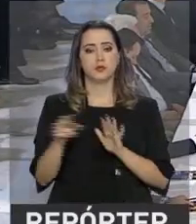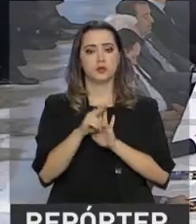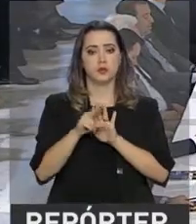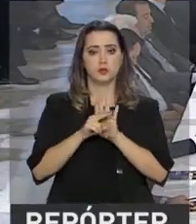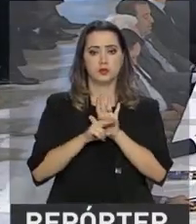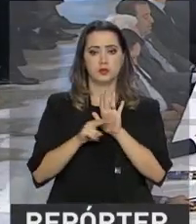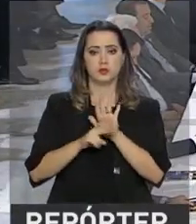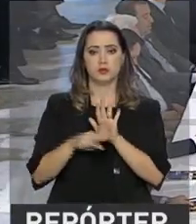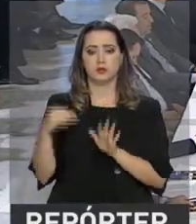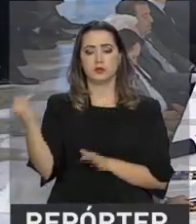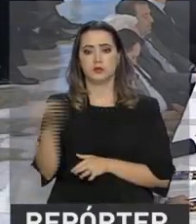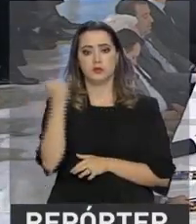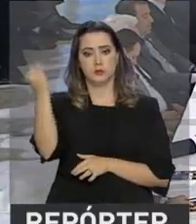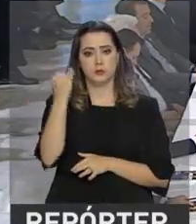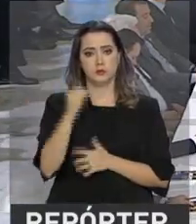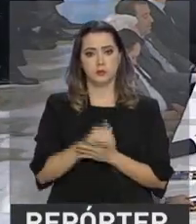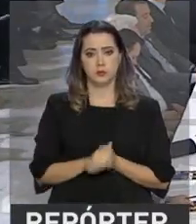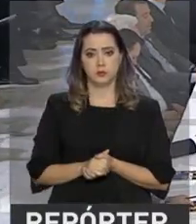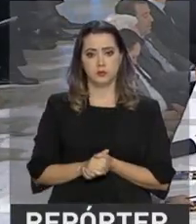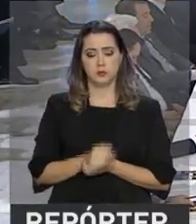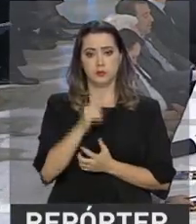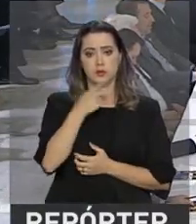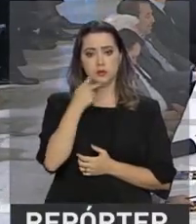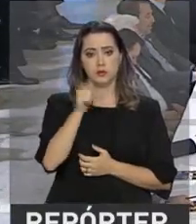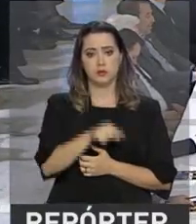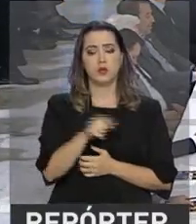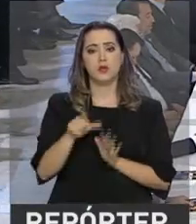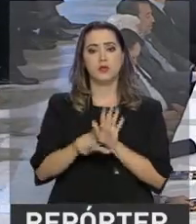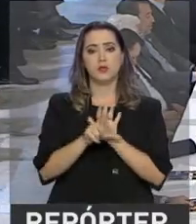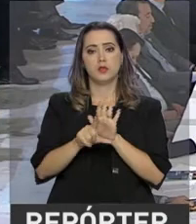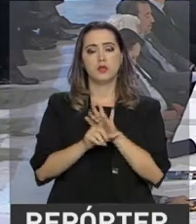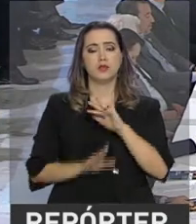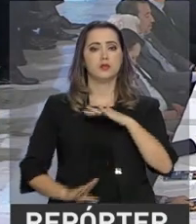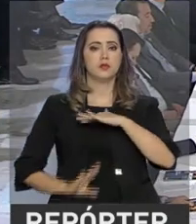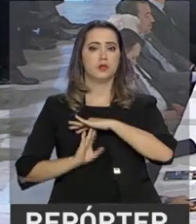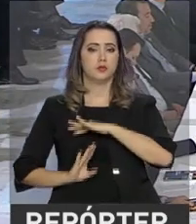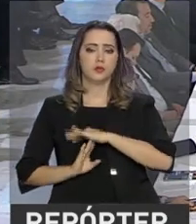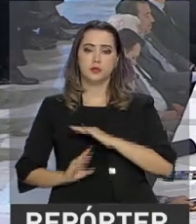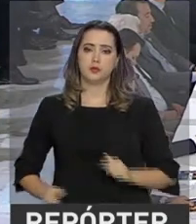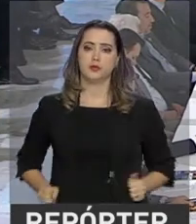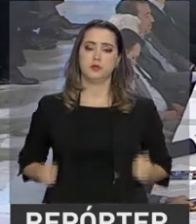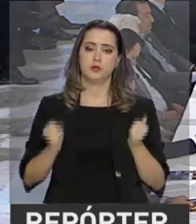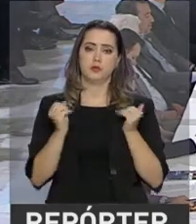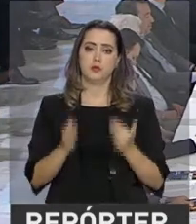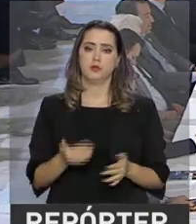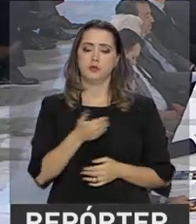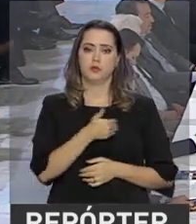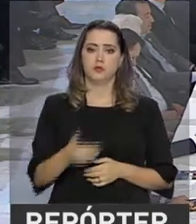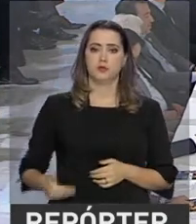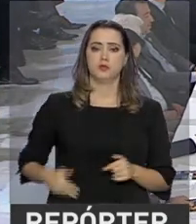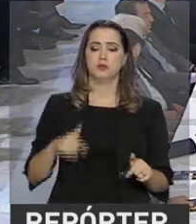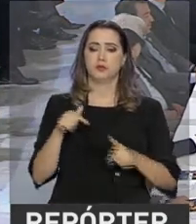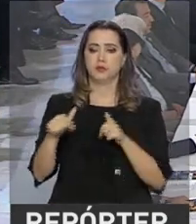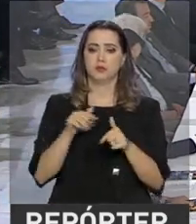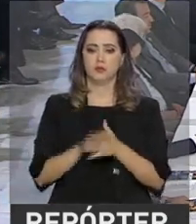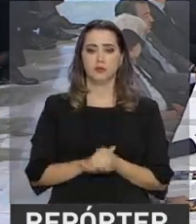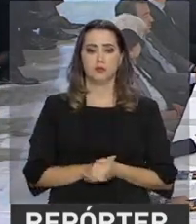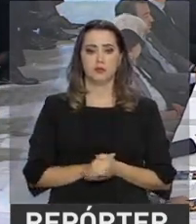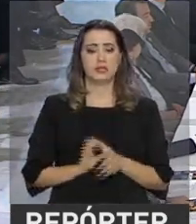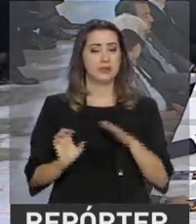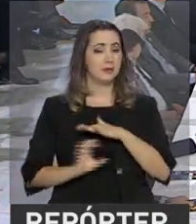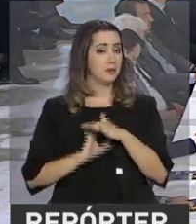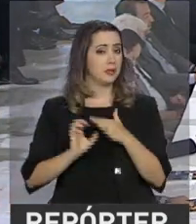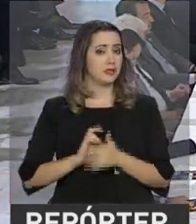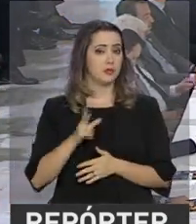papel fundamental segundo o presidente ele destacou a reforma do teto dos gastos públicos ea trabalhista empregadores e